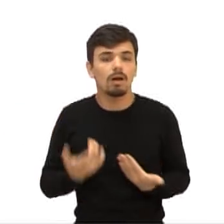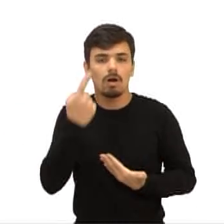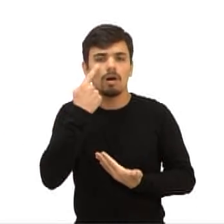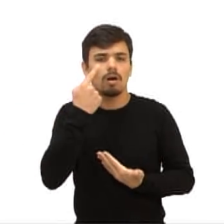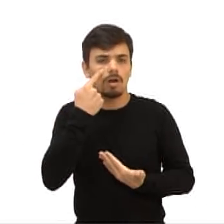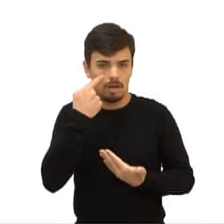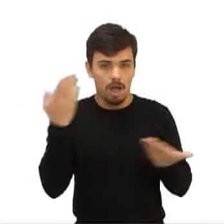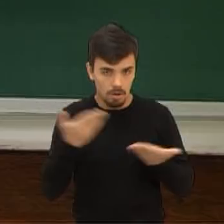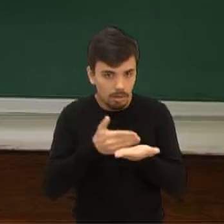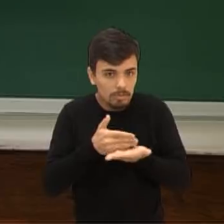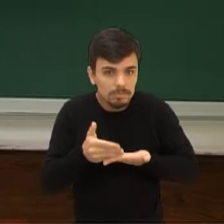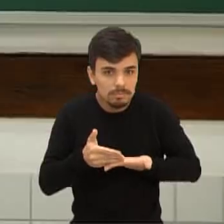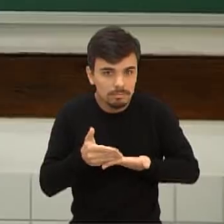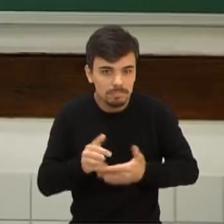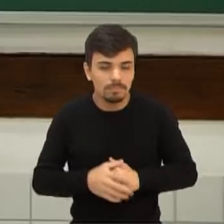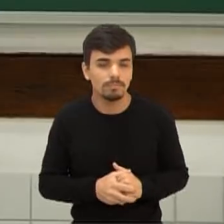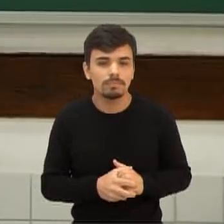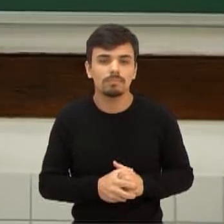vamos ao trabalho?